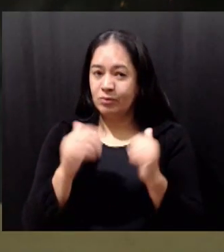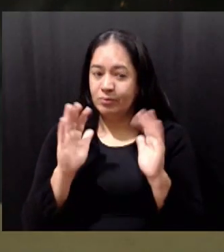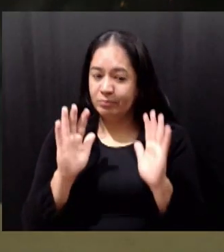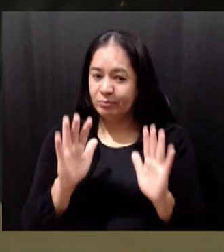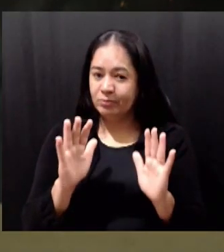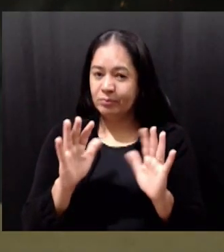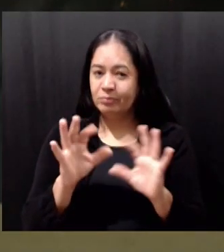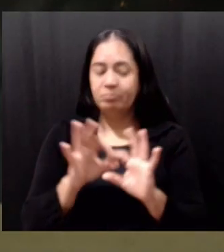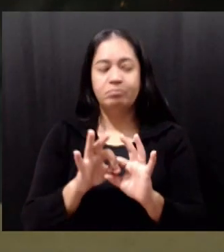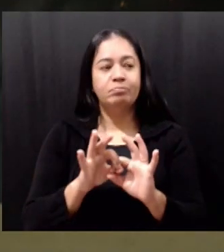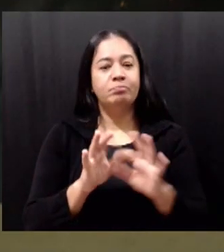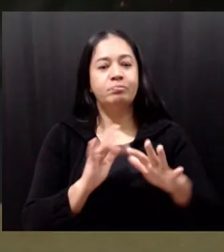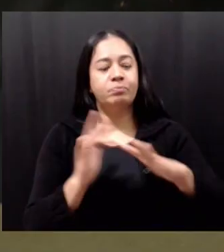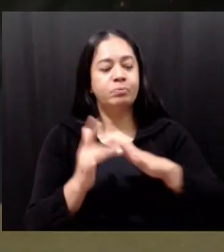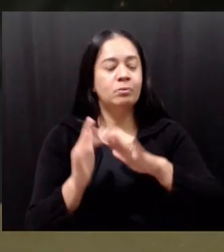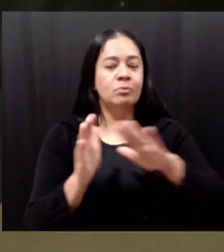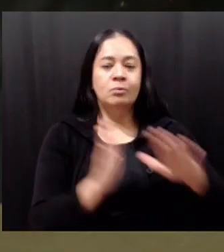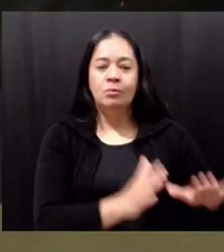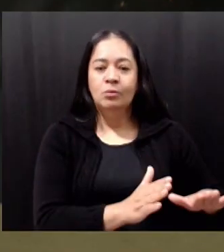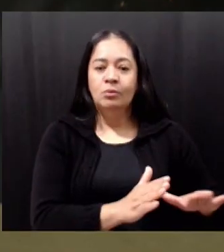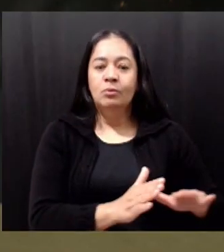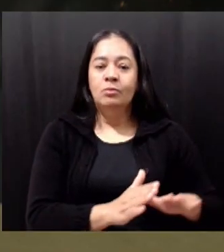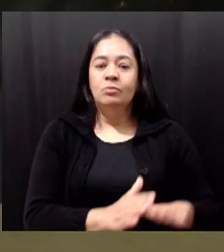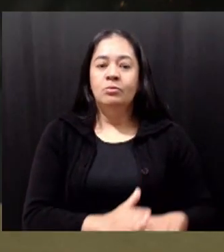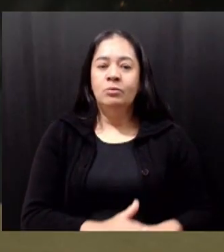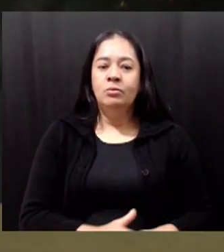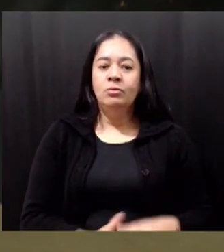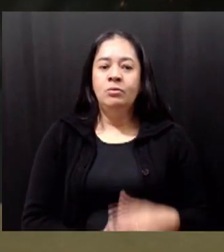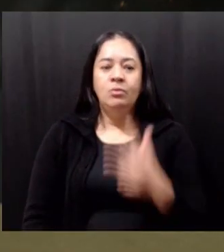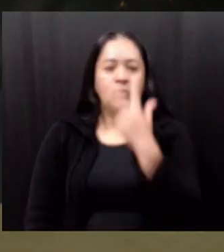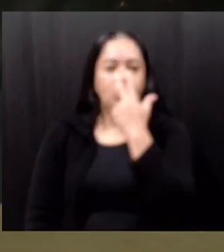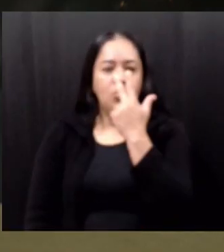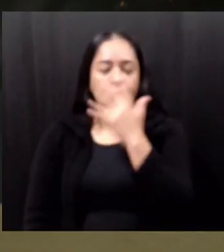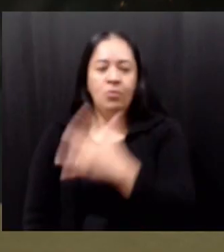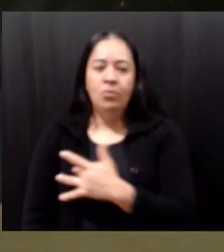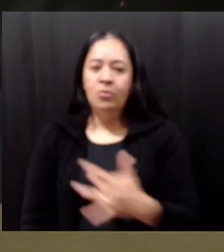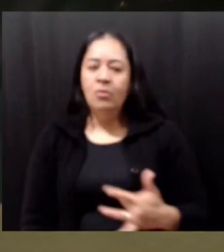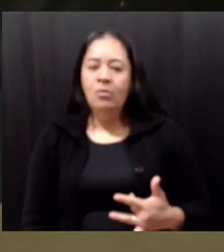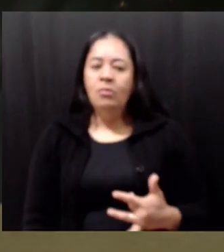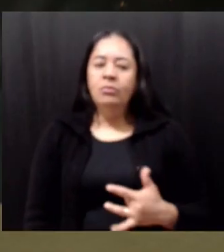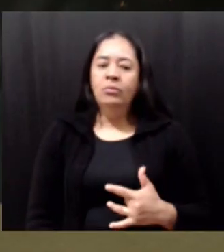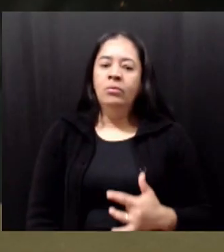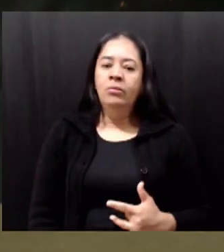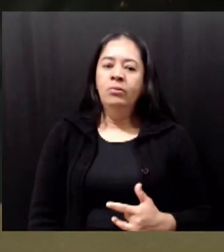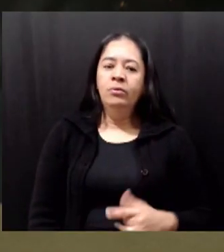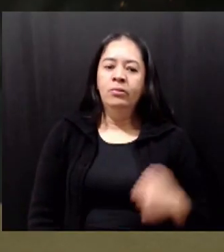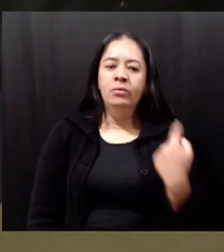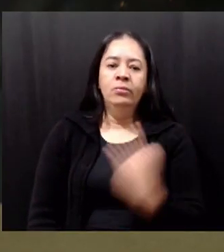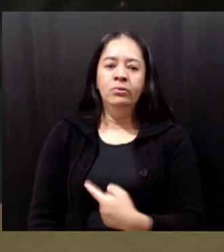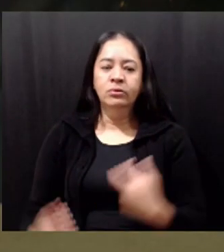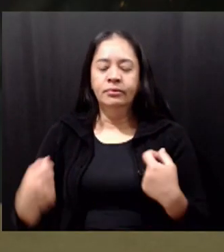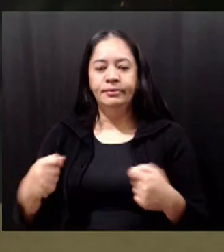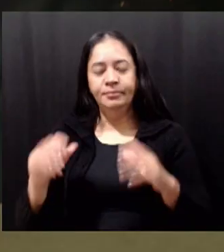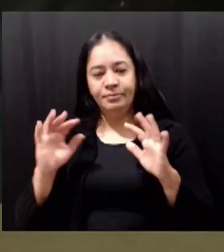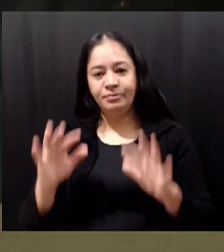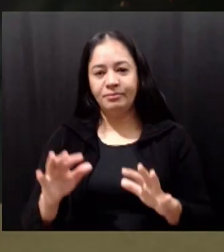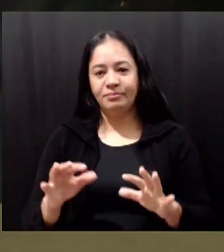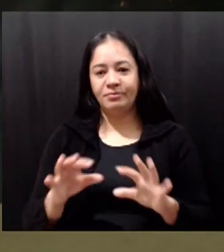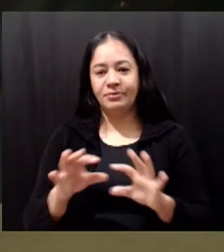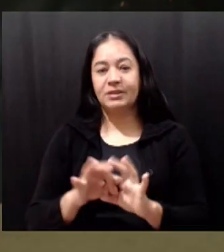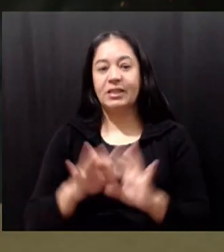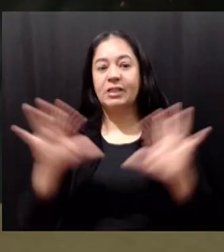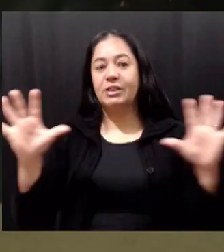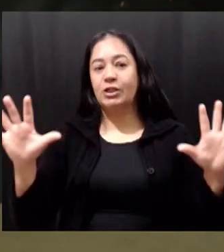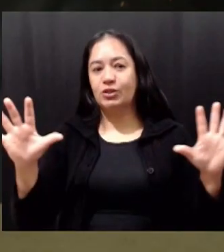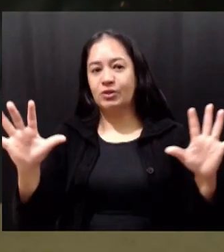algo que me parece ser muito saudável e a gente precisa disso. Desconectar pode ser um caminho para recuperar o